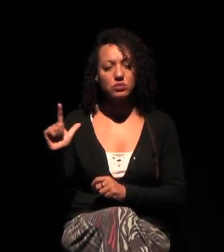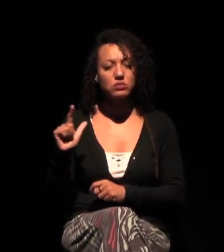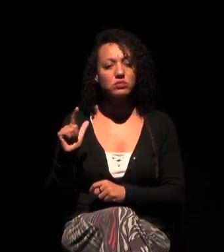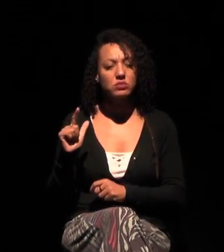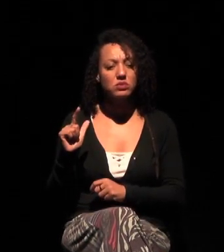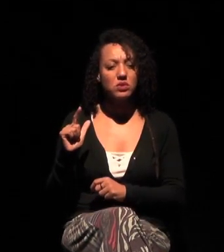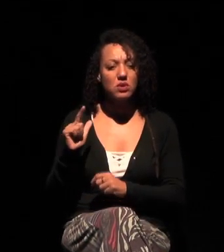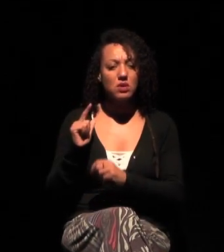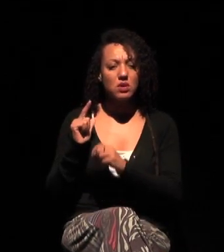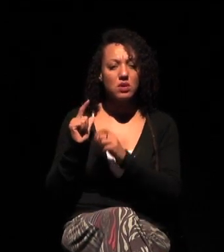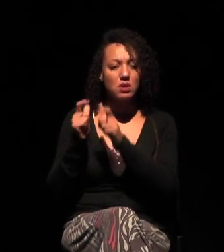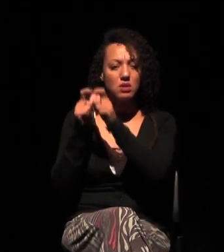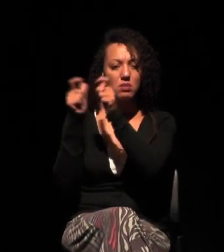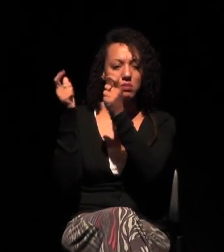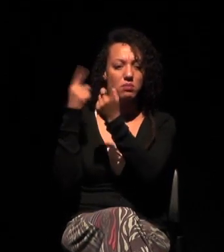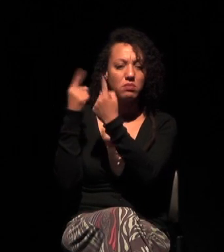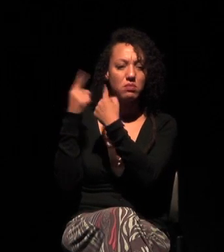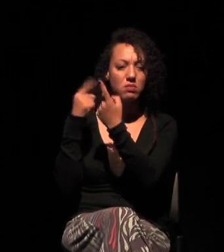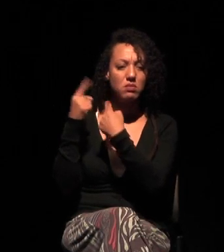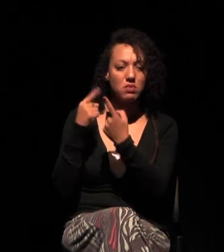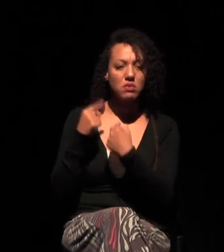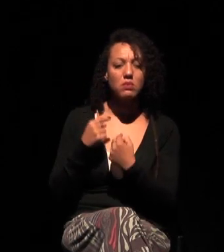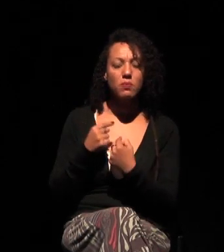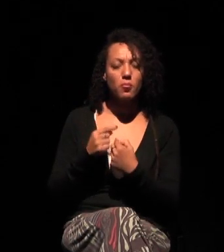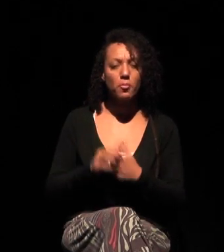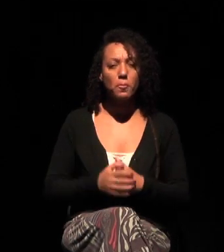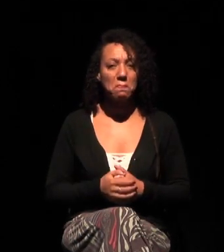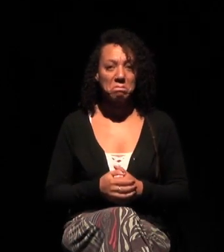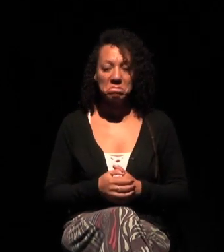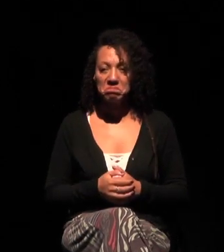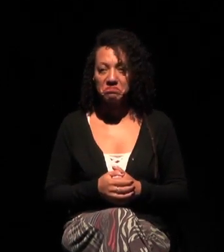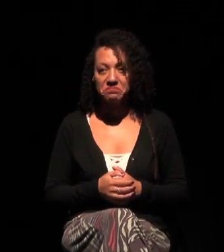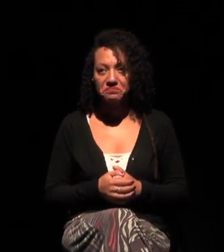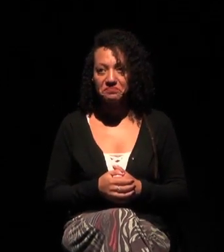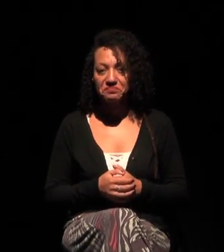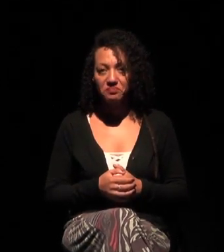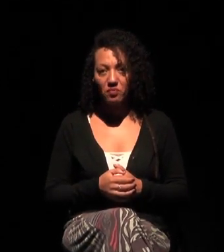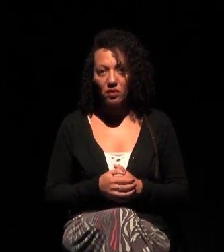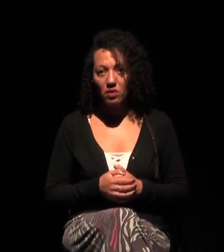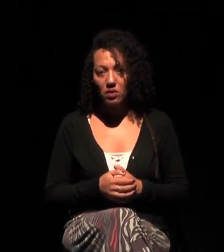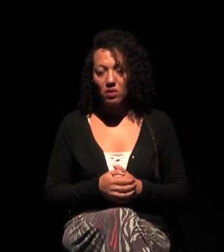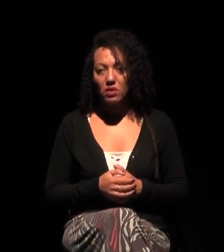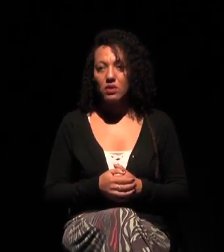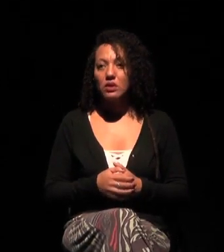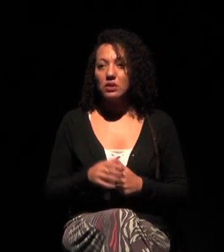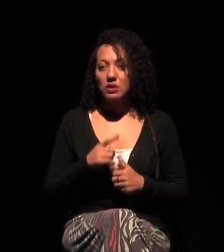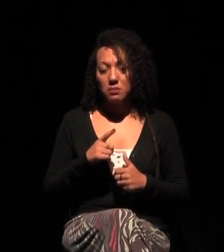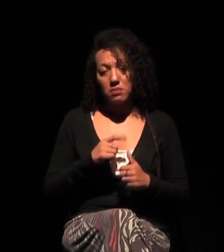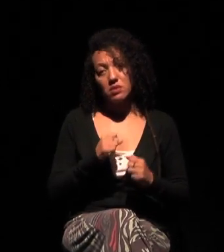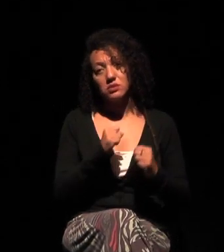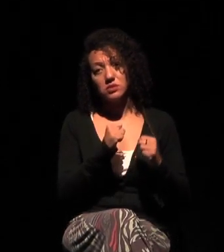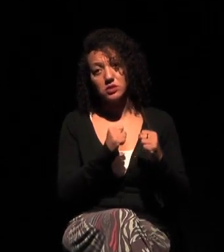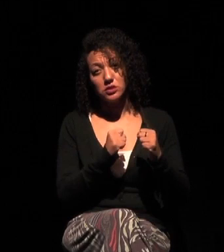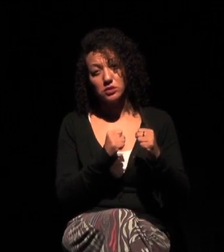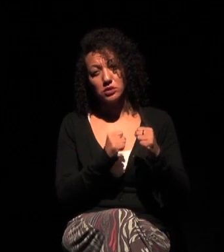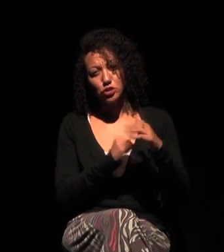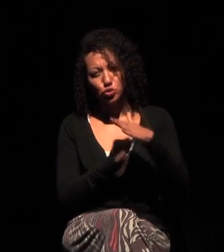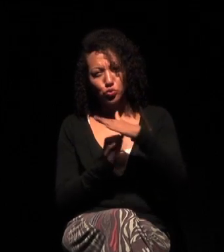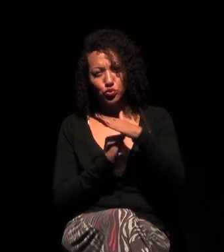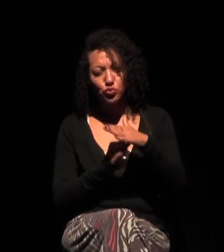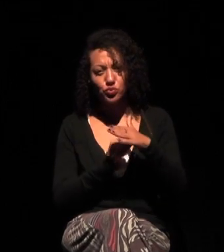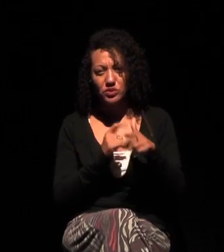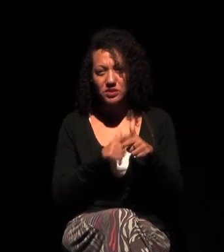vai mais fundo do que isso foram à foram só e crise das instituições que diversos